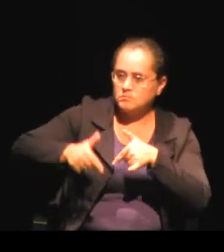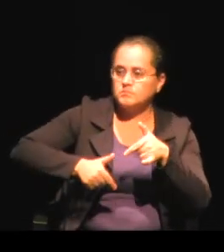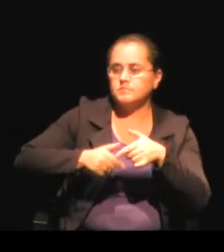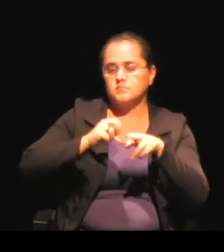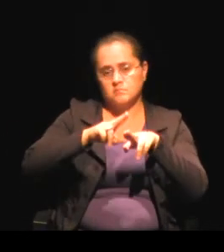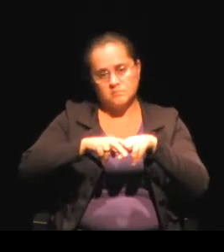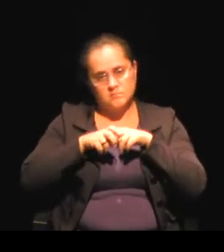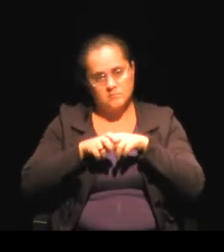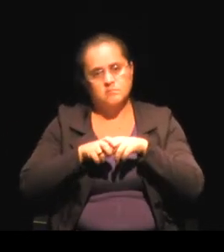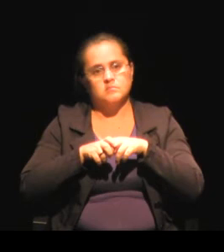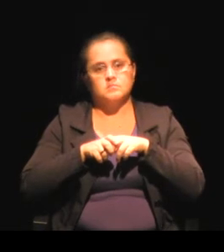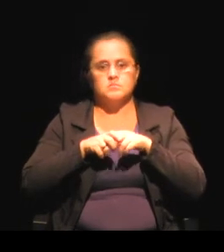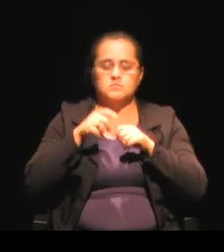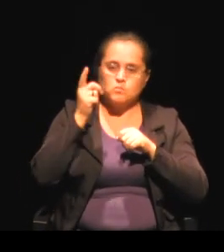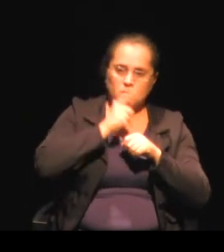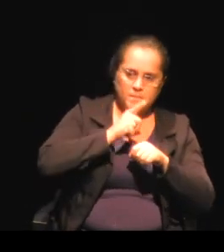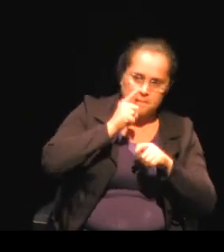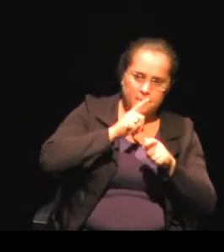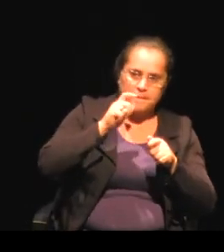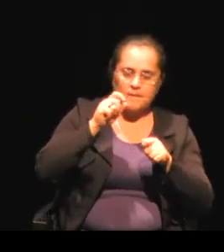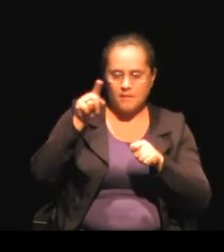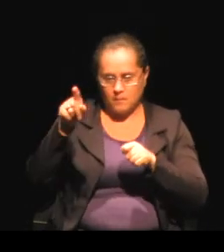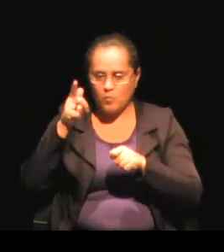Bom, é isso. Na sala de aula.